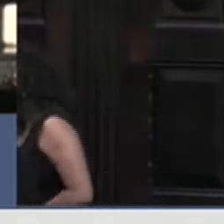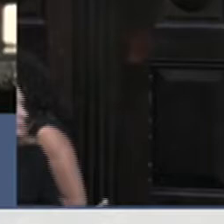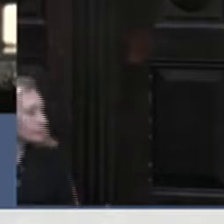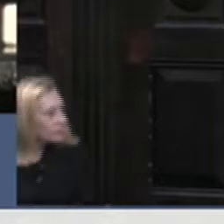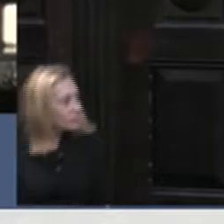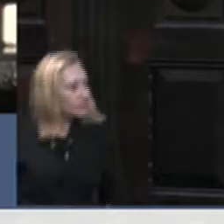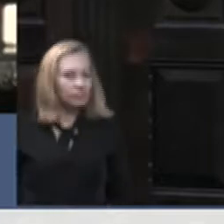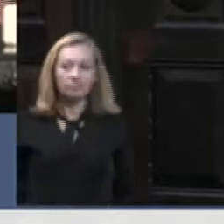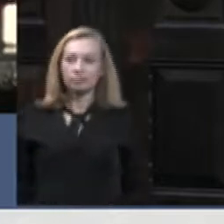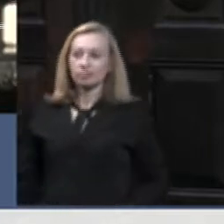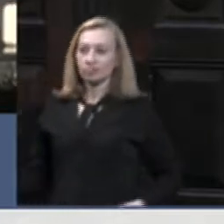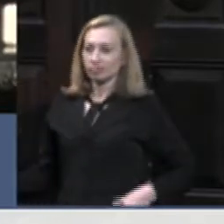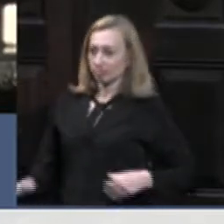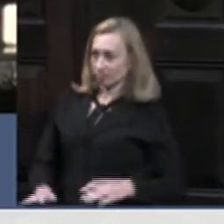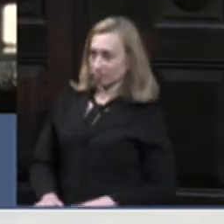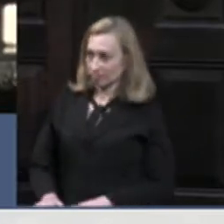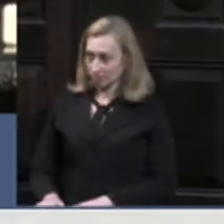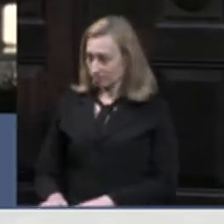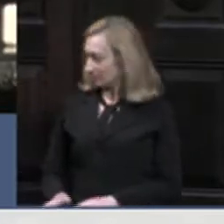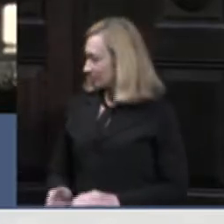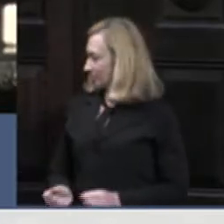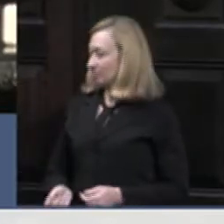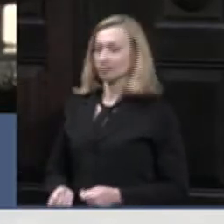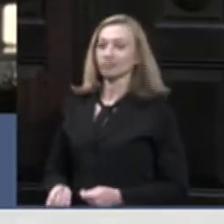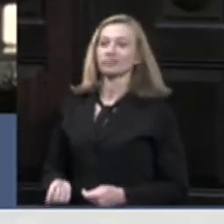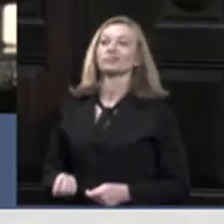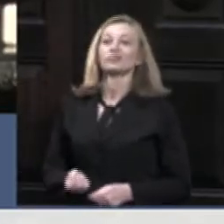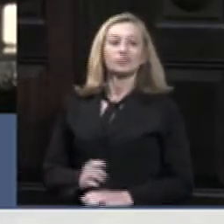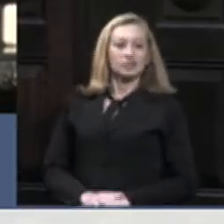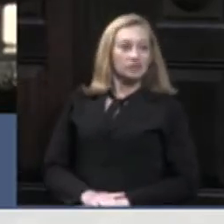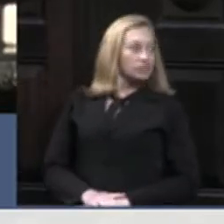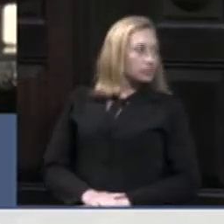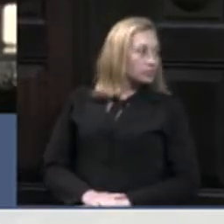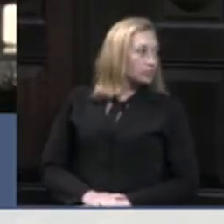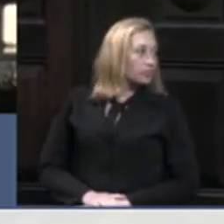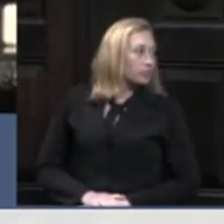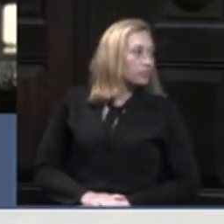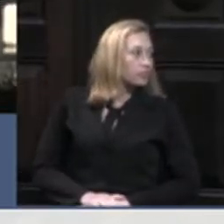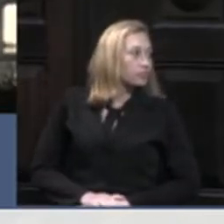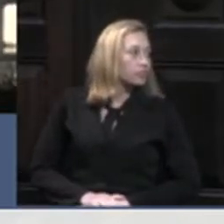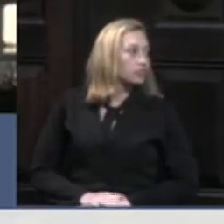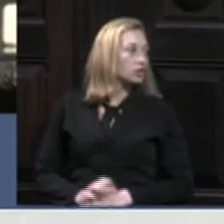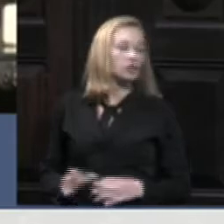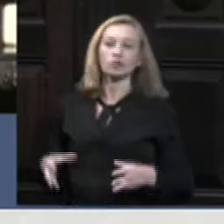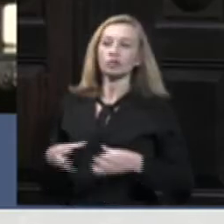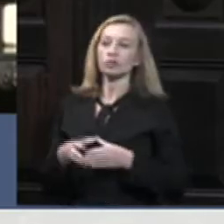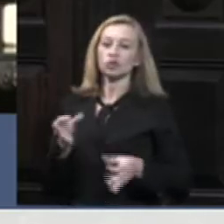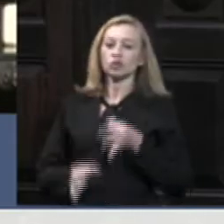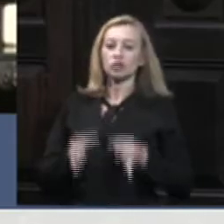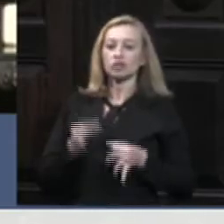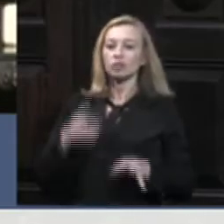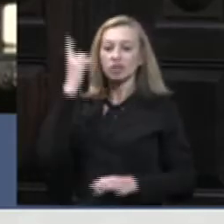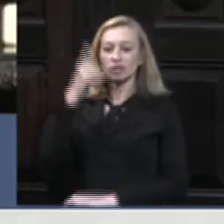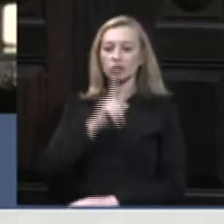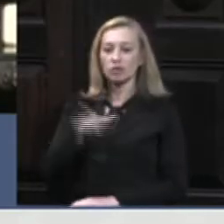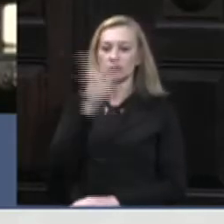Desenvolvimento Regional, de Orçamento, Finanças, Fiscalização Financeira e Controle. Para emitir parecer pela Comissão de Constituição e Justiça, deputado Luiz